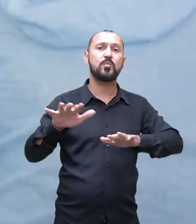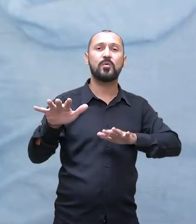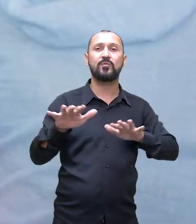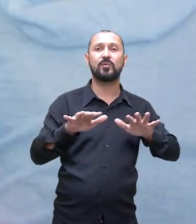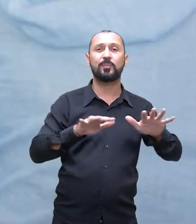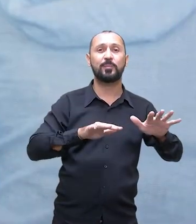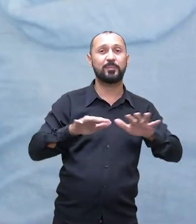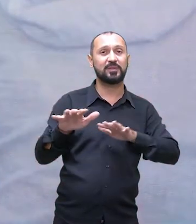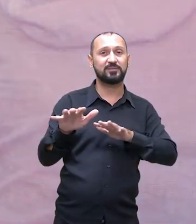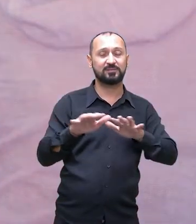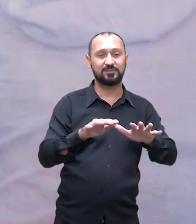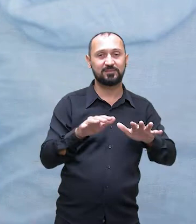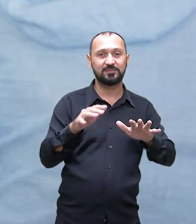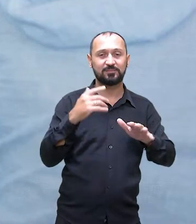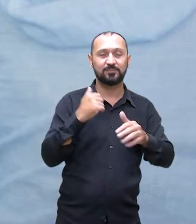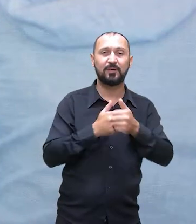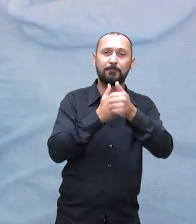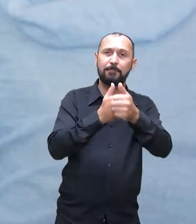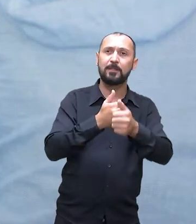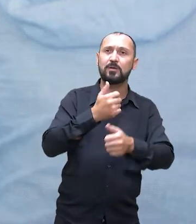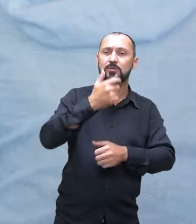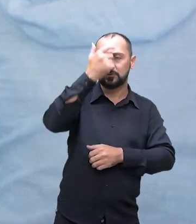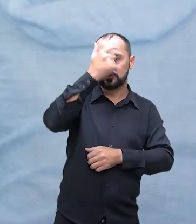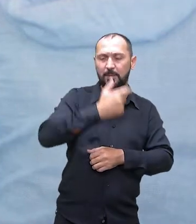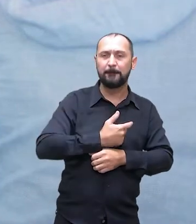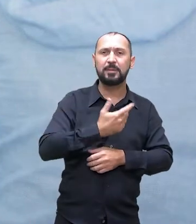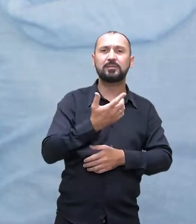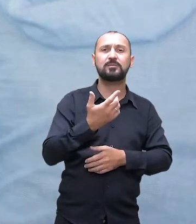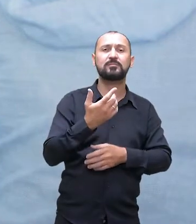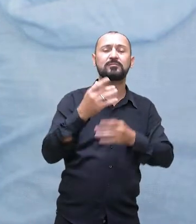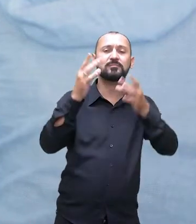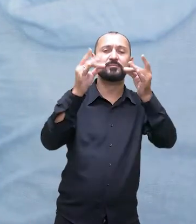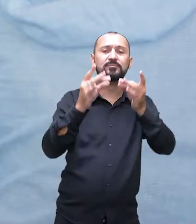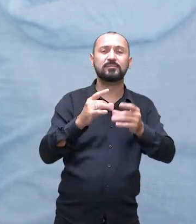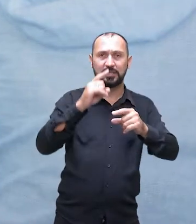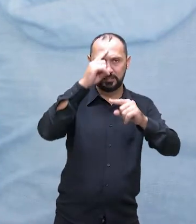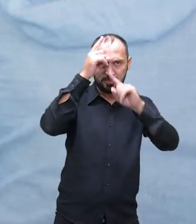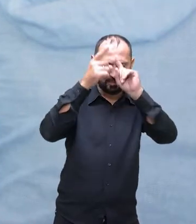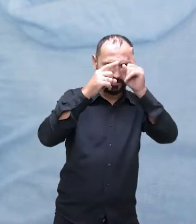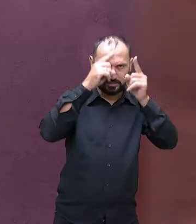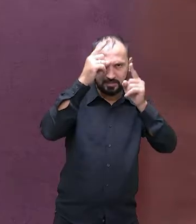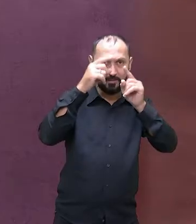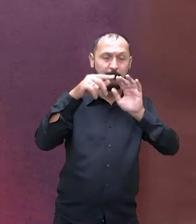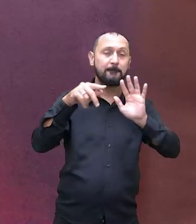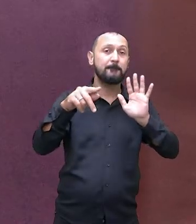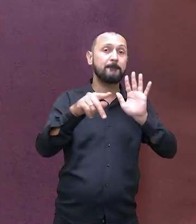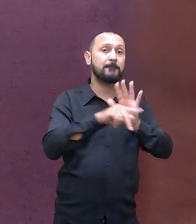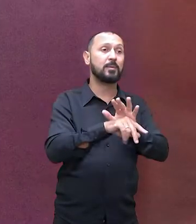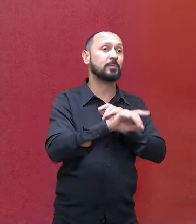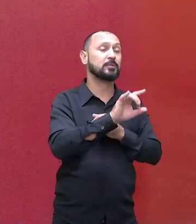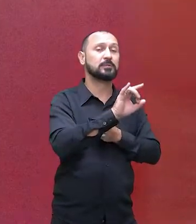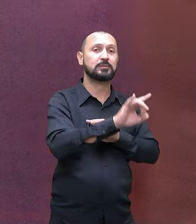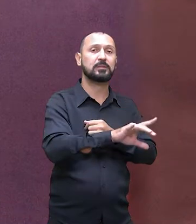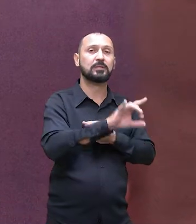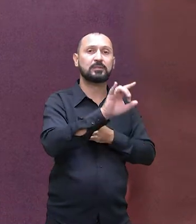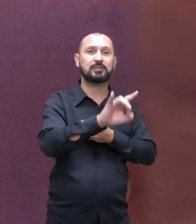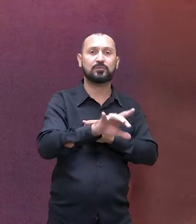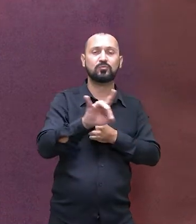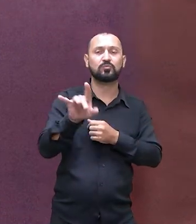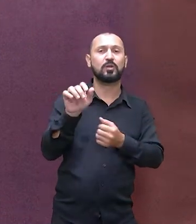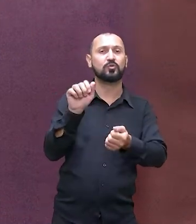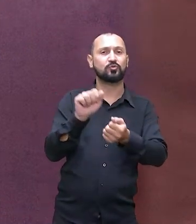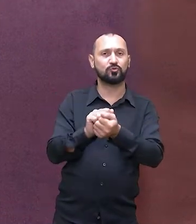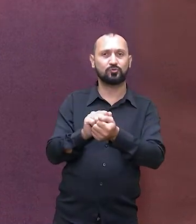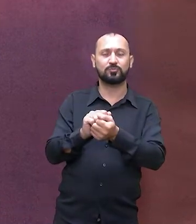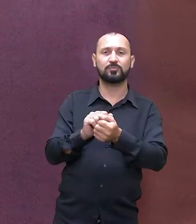ele conduzia, trazer a sua personalidade, trazer um elemento de criação autêntico de cada pessoa que